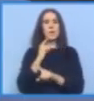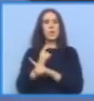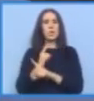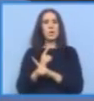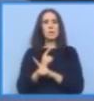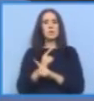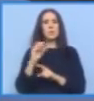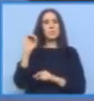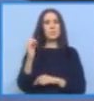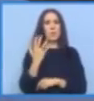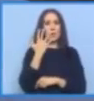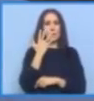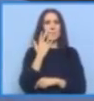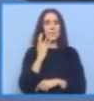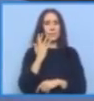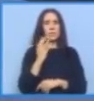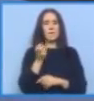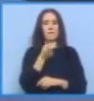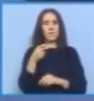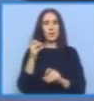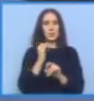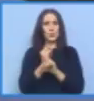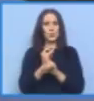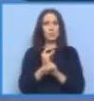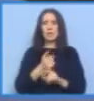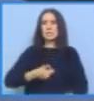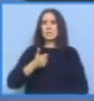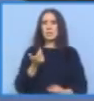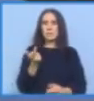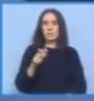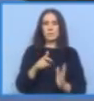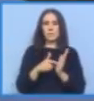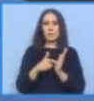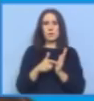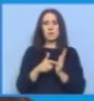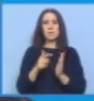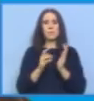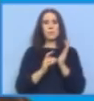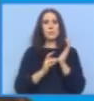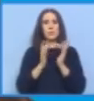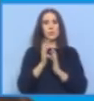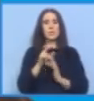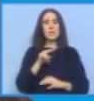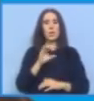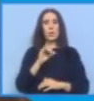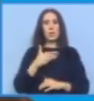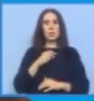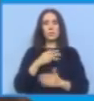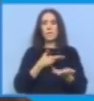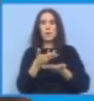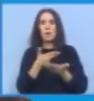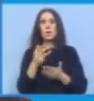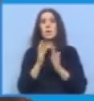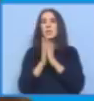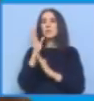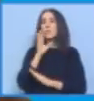da luz. Uma outra frase, eu acho que central, que aí aparece, quando Jesus fala com Nicodemos, Deus não enviou o seu